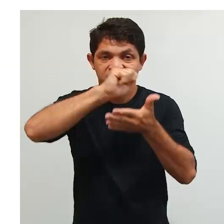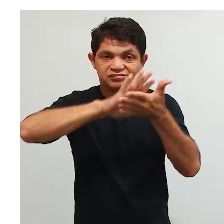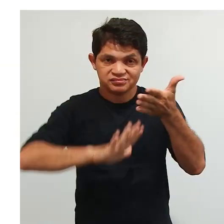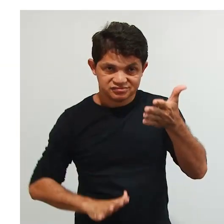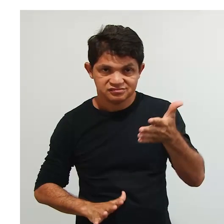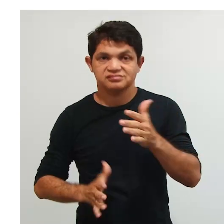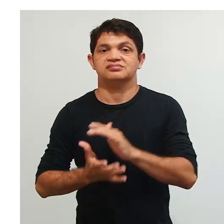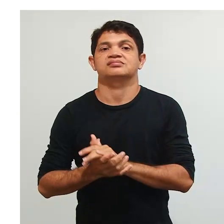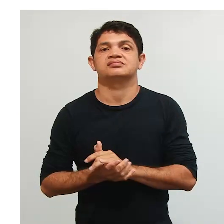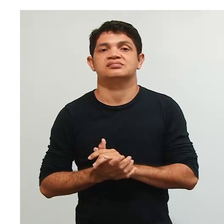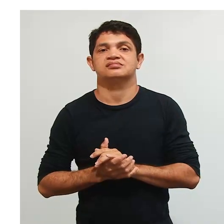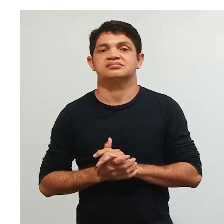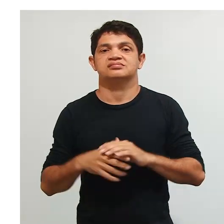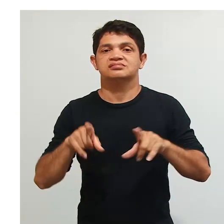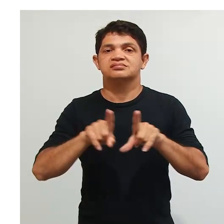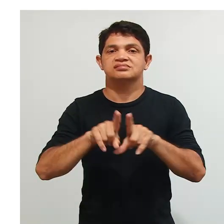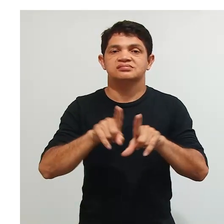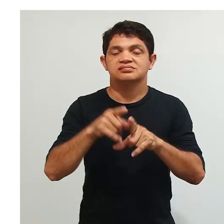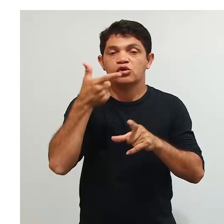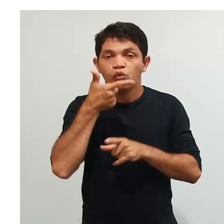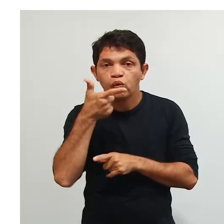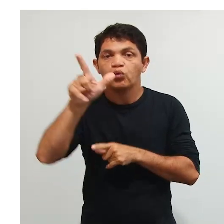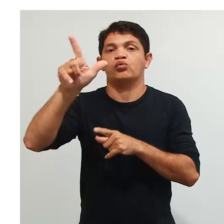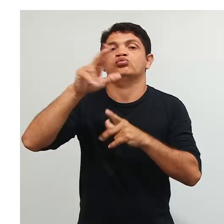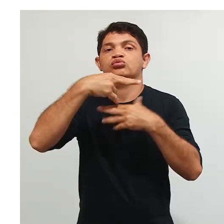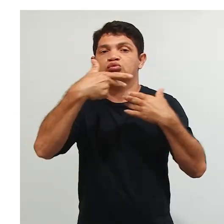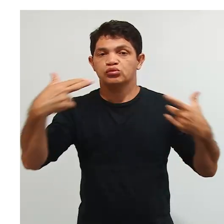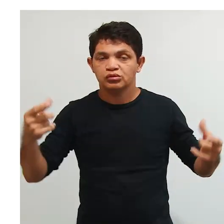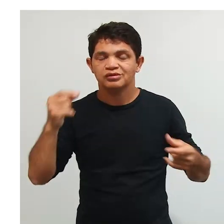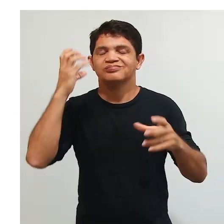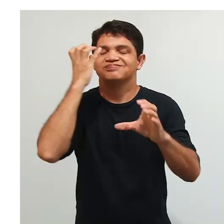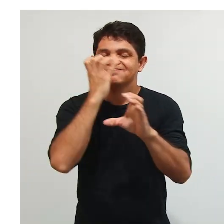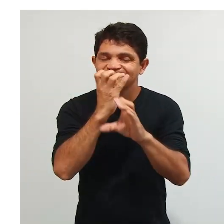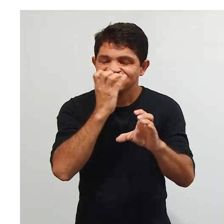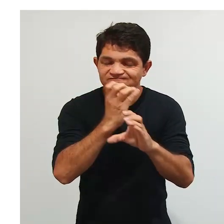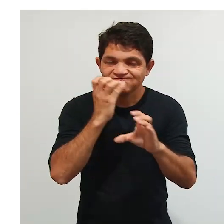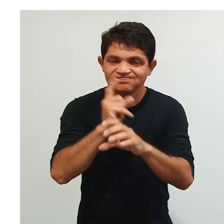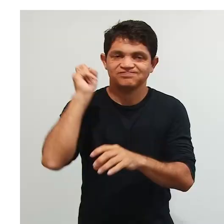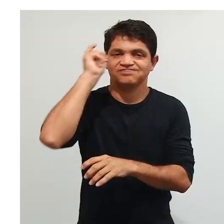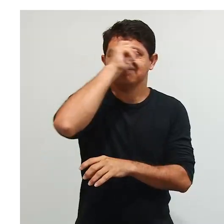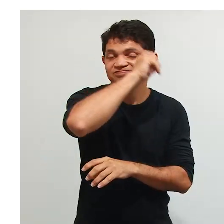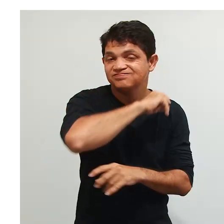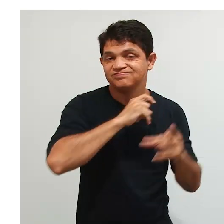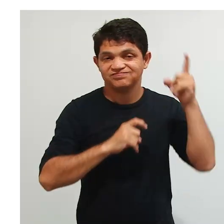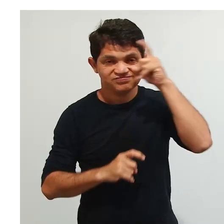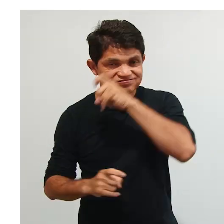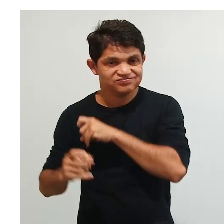o que leu. E aí a gente traz um exemplo aqui, né, uma dificuldade, ó,